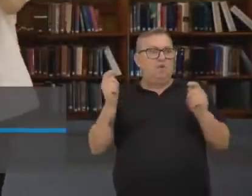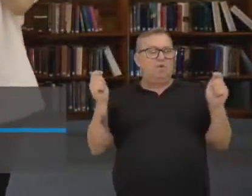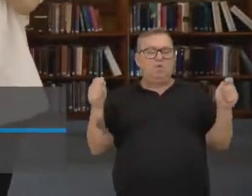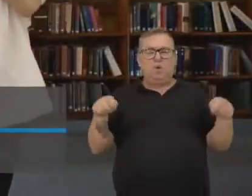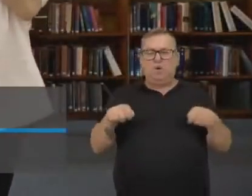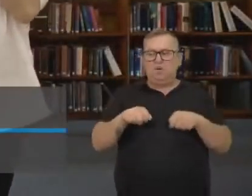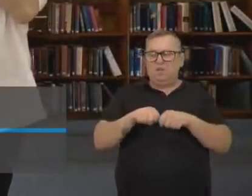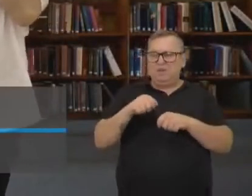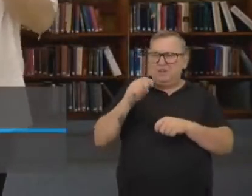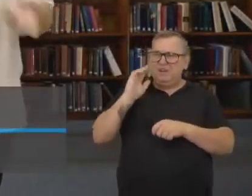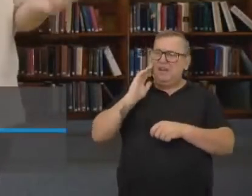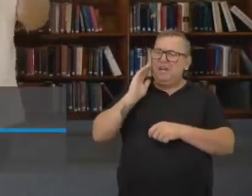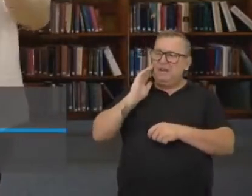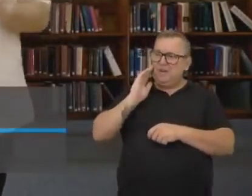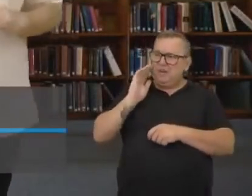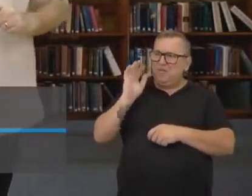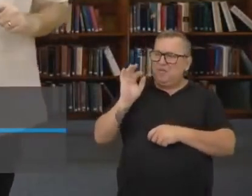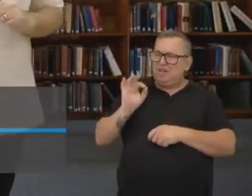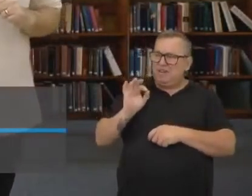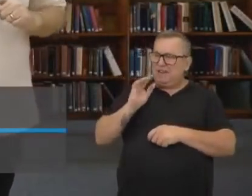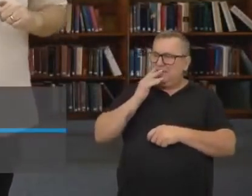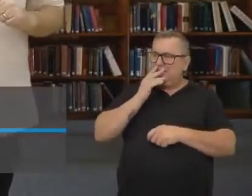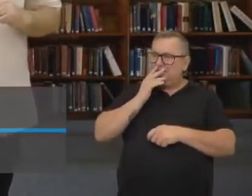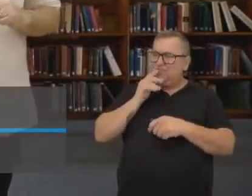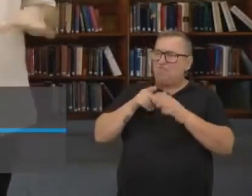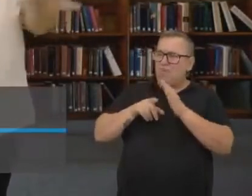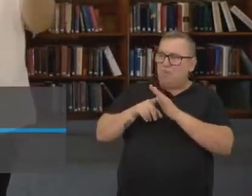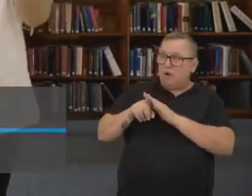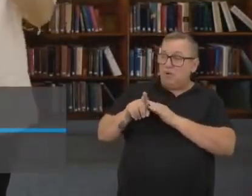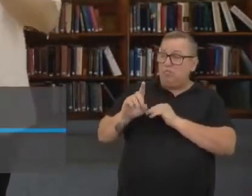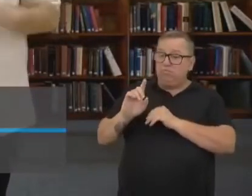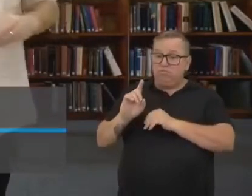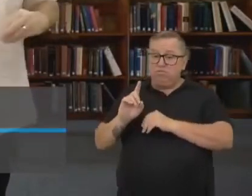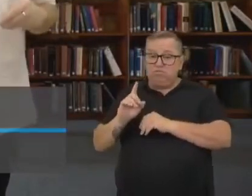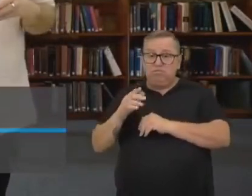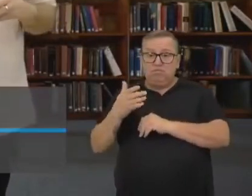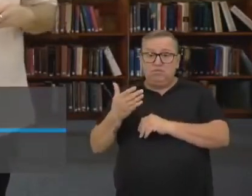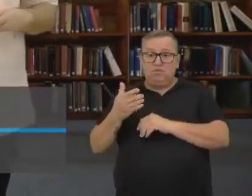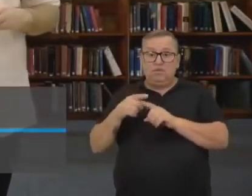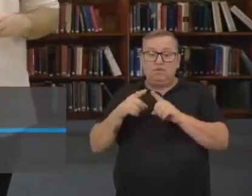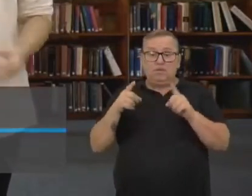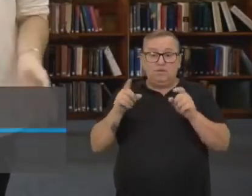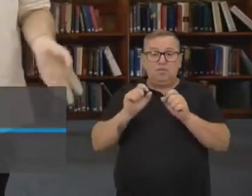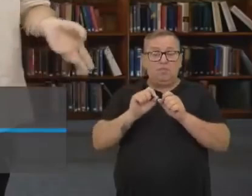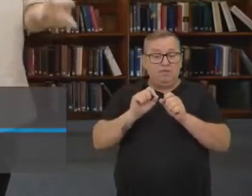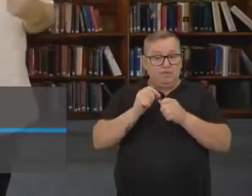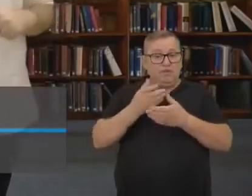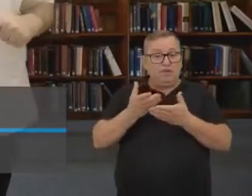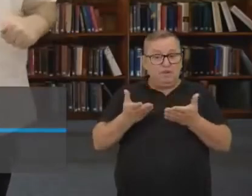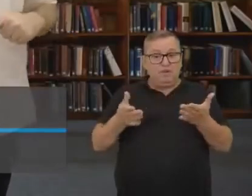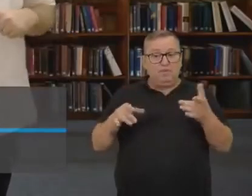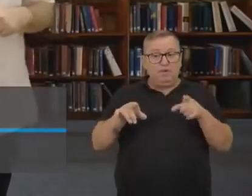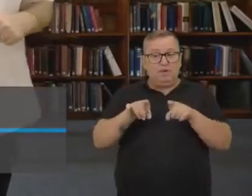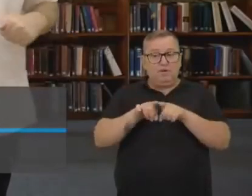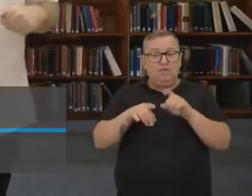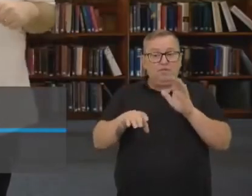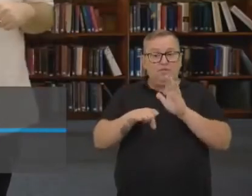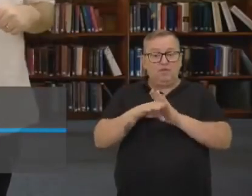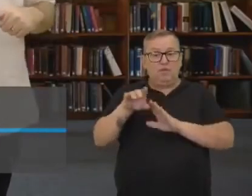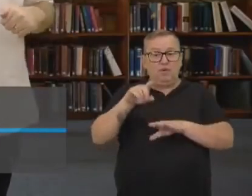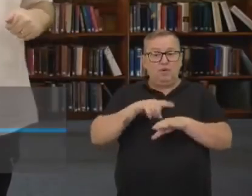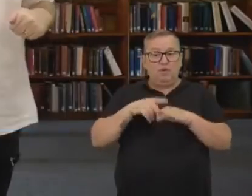isso? Será que eu entendi isso? Você tira essa dúvida com os professores? Então ficam essas reflexões para vocês, tá? Porque a gente chegou agora no momento do